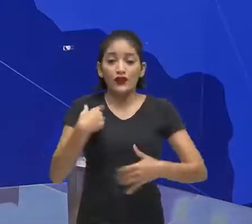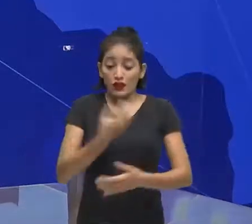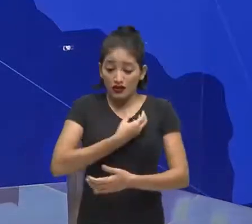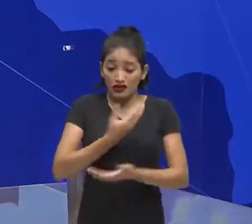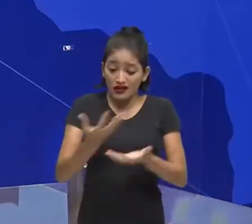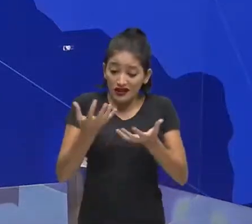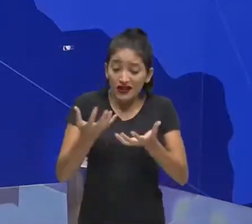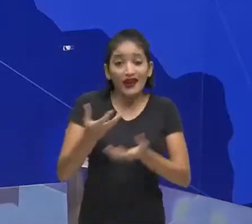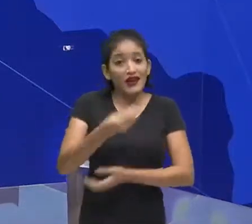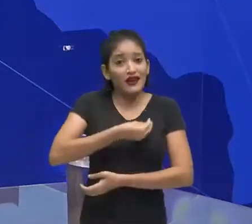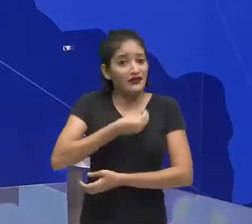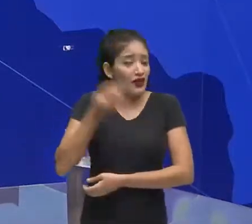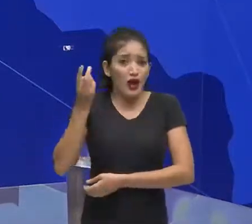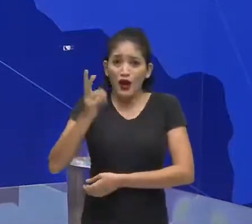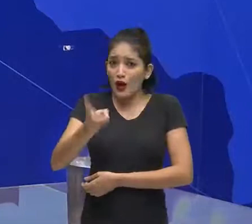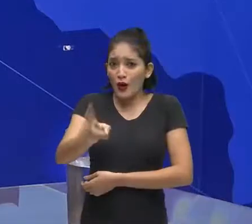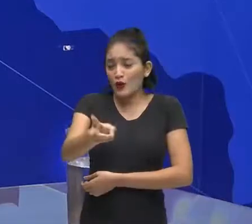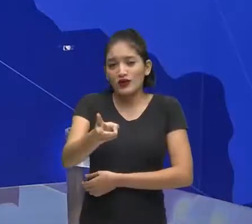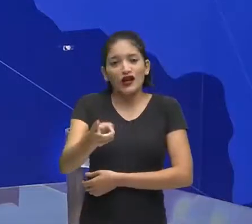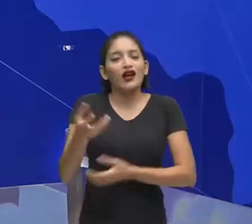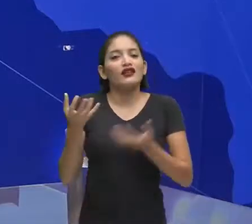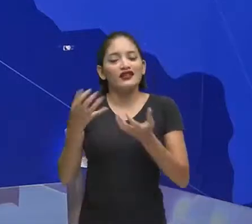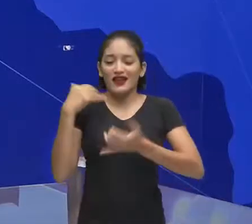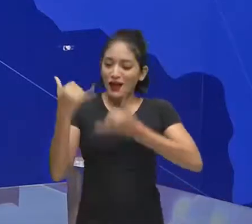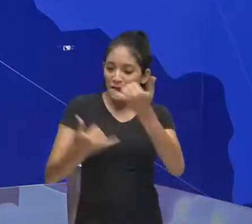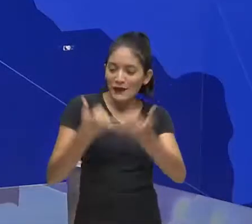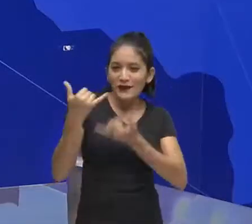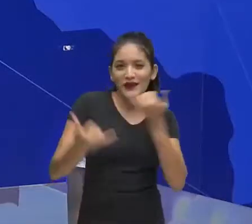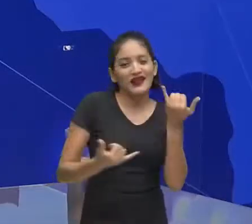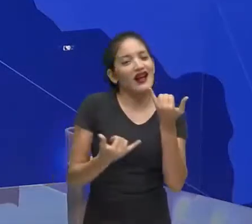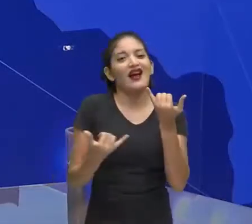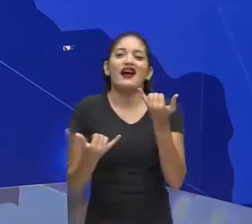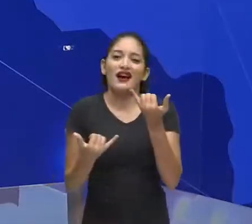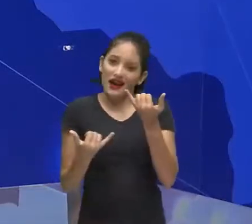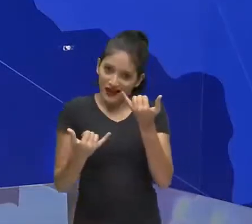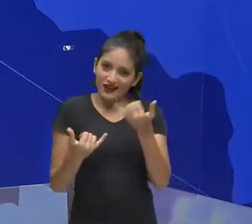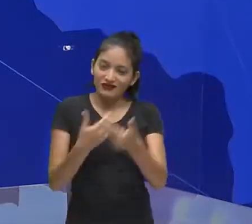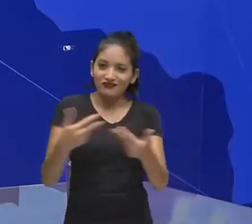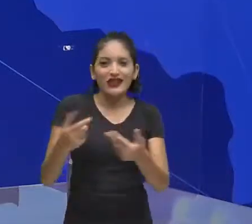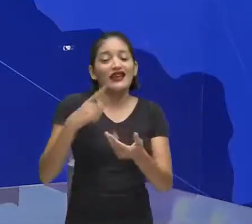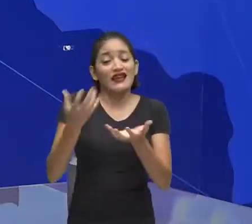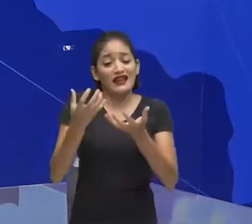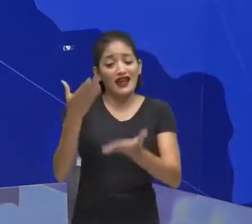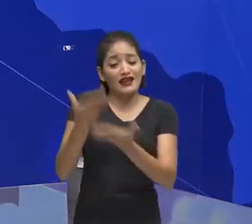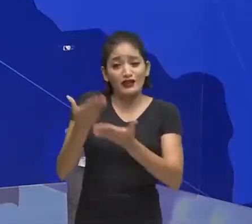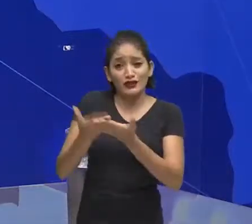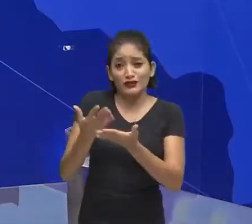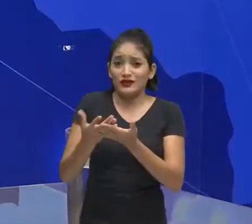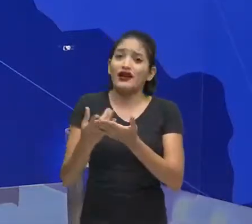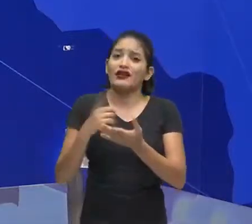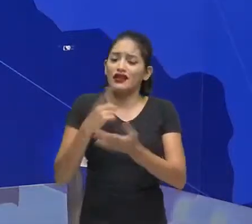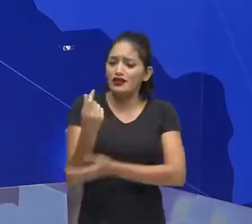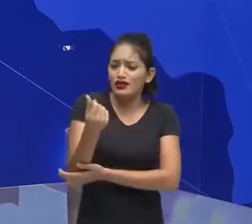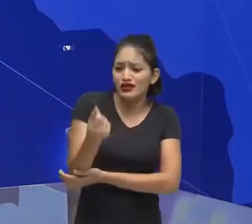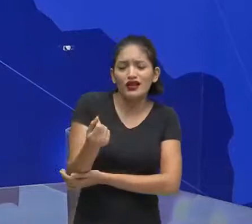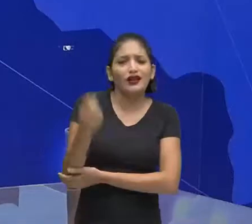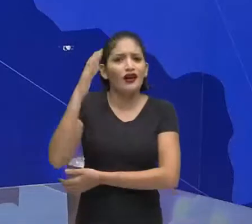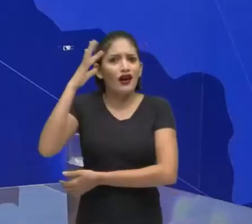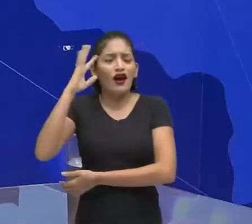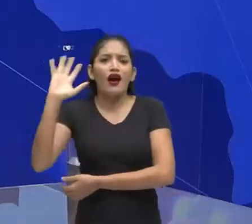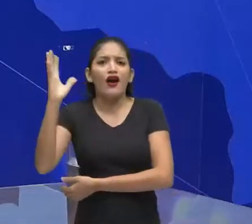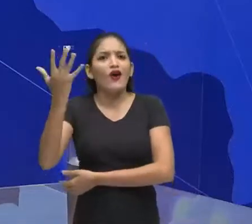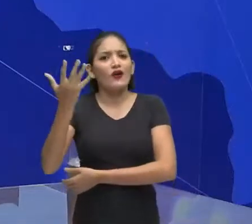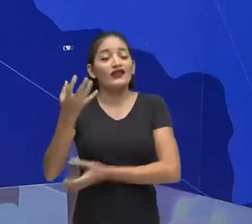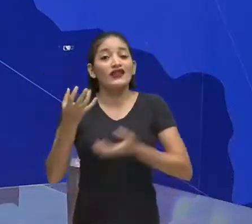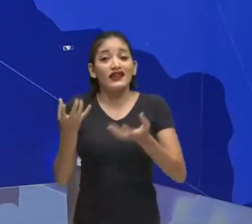urge por viver, a gente quer viver, a gente quer brincar, se divertir, quer estudar, quer ter nosso dinheiro, quer realizar os nossos sonhos, quer encontrar o